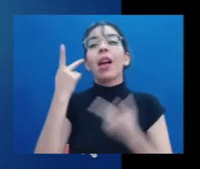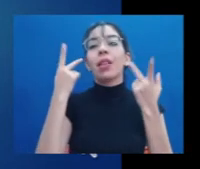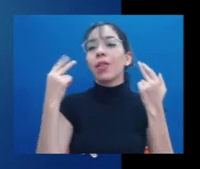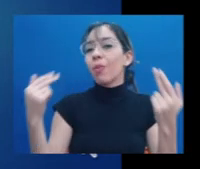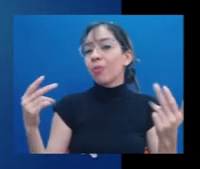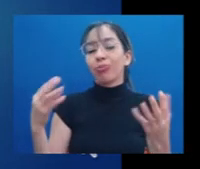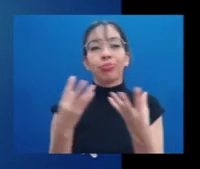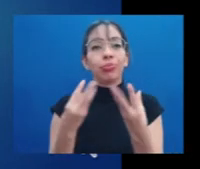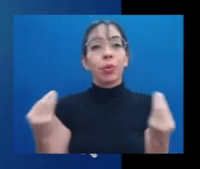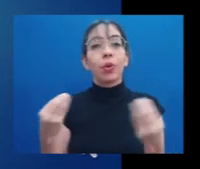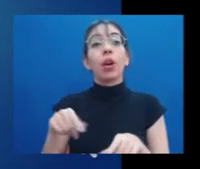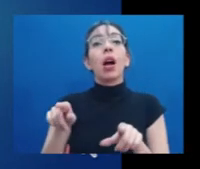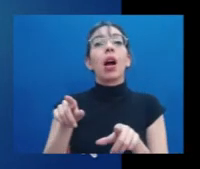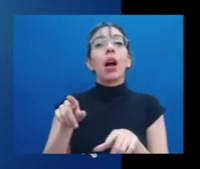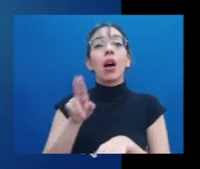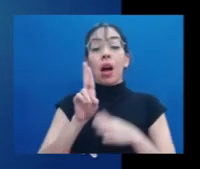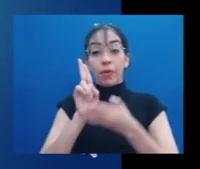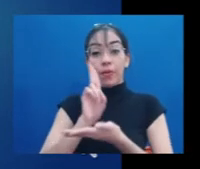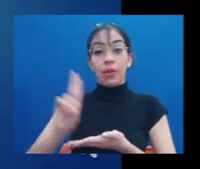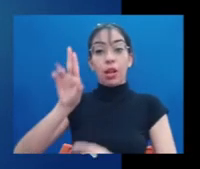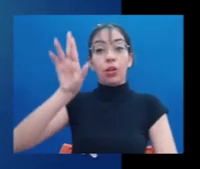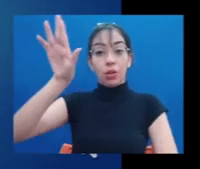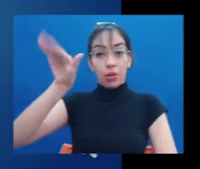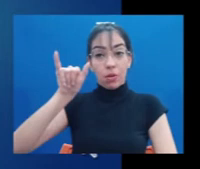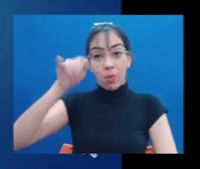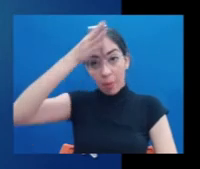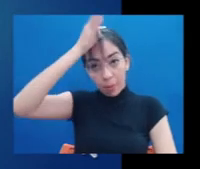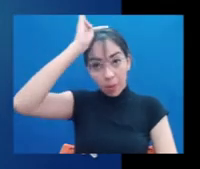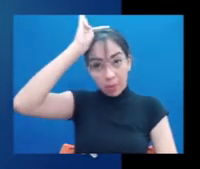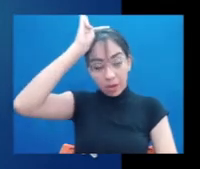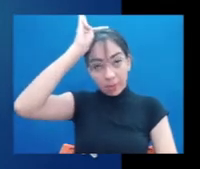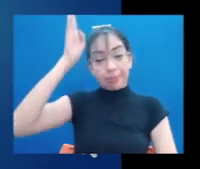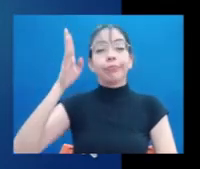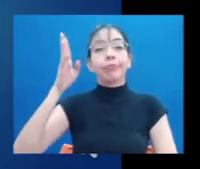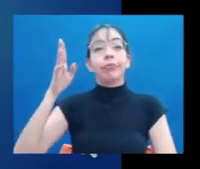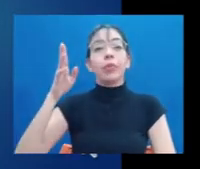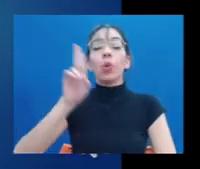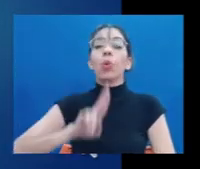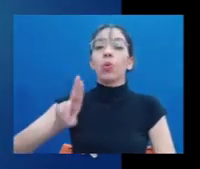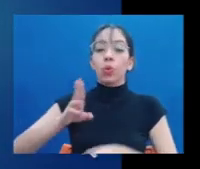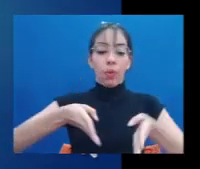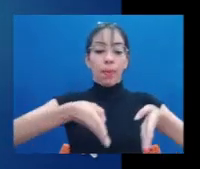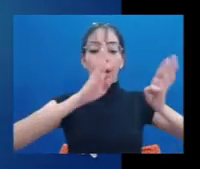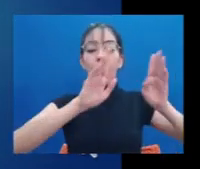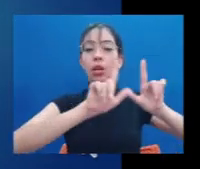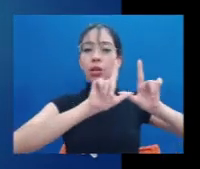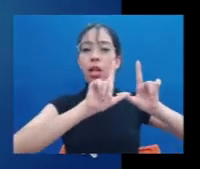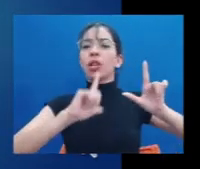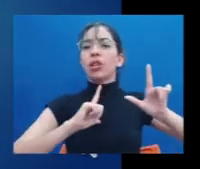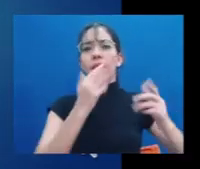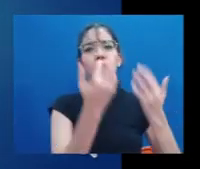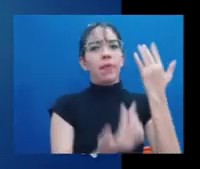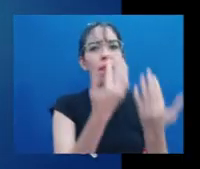vocês vão ver mais à frente que, infelizmente, isso é mais comum do que vocês possam imaginar. Então, a divisão da segurança universitária, ele